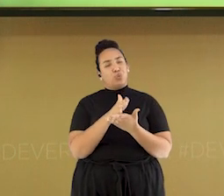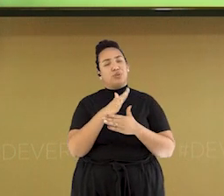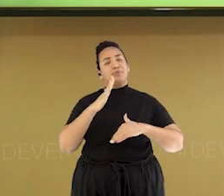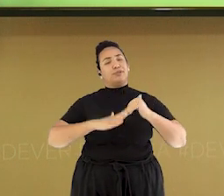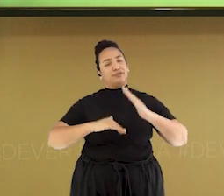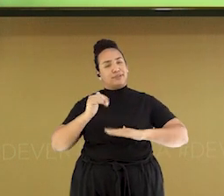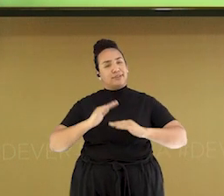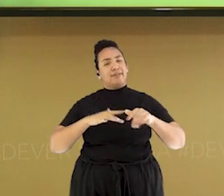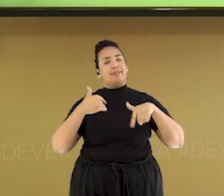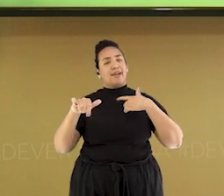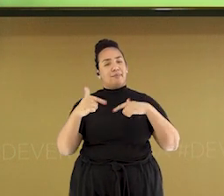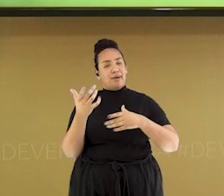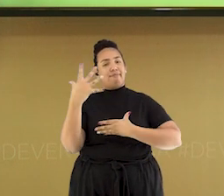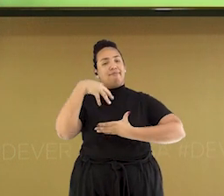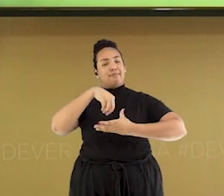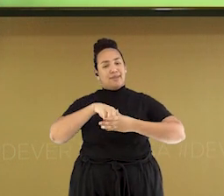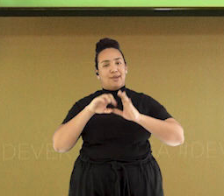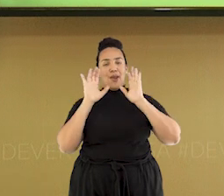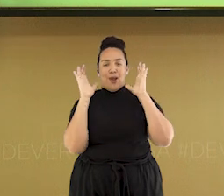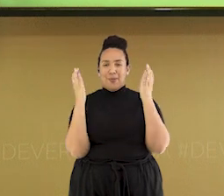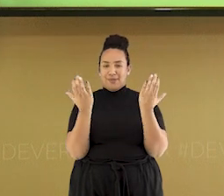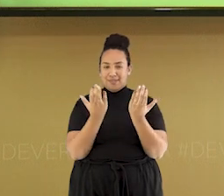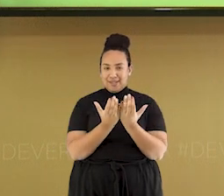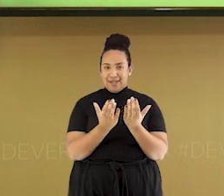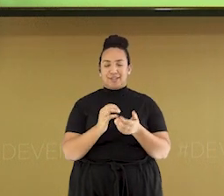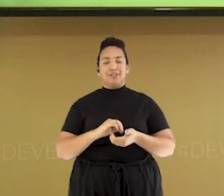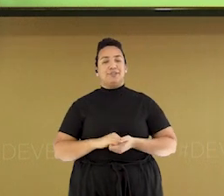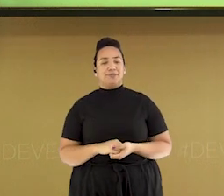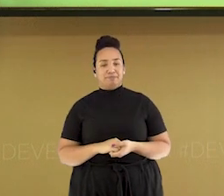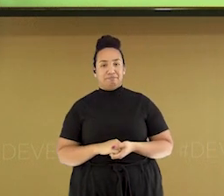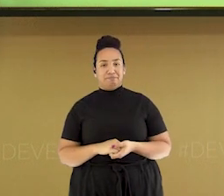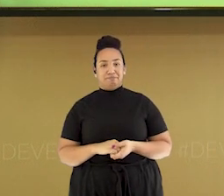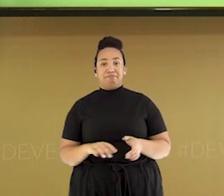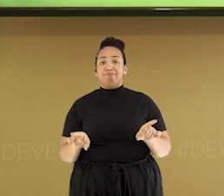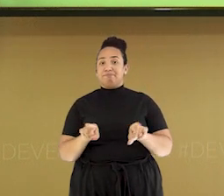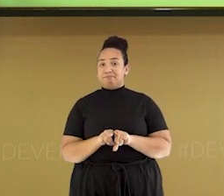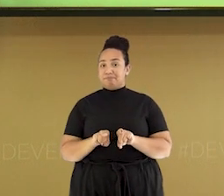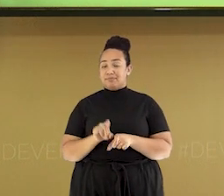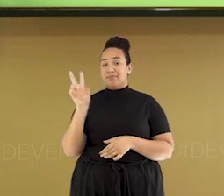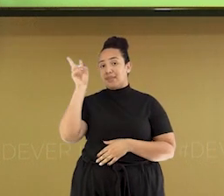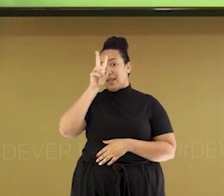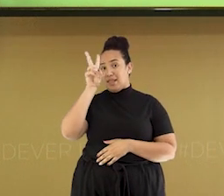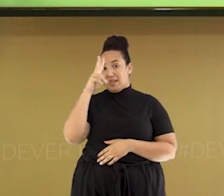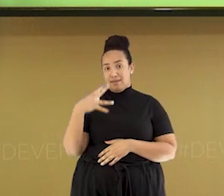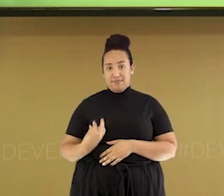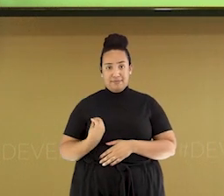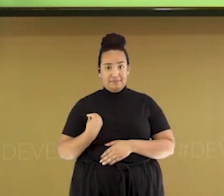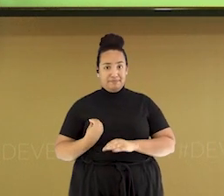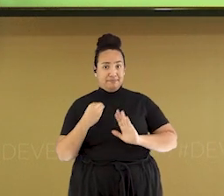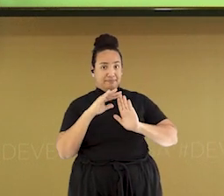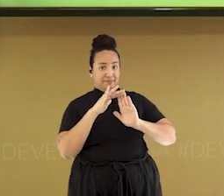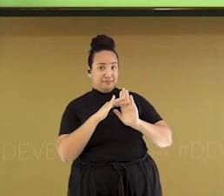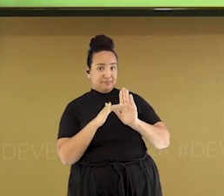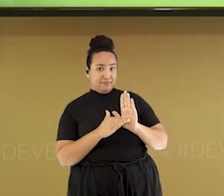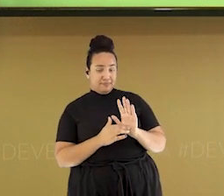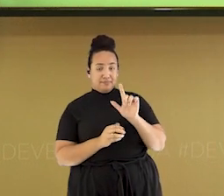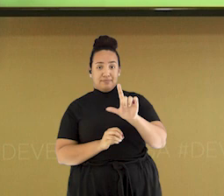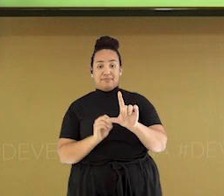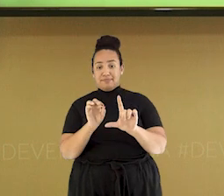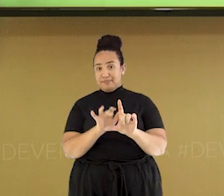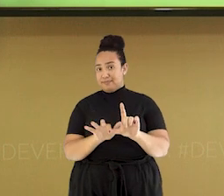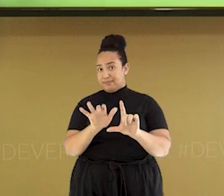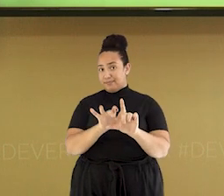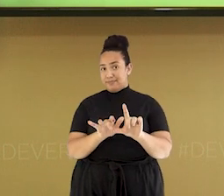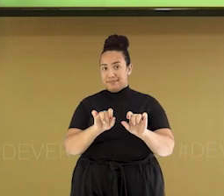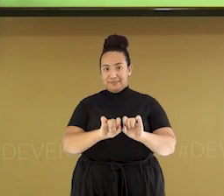comunidade. E não se esqueça de acessar a nossa lista de presença através do nosso QR Code que fica aqui ao